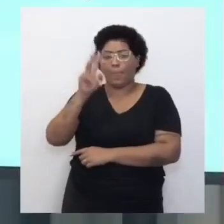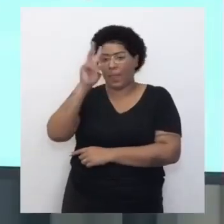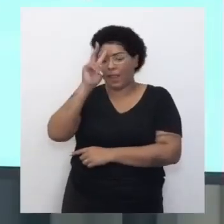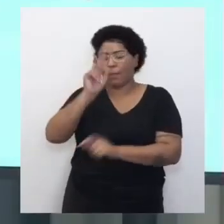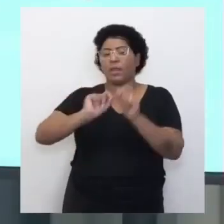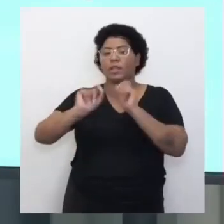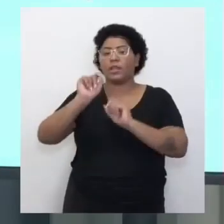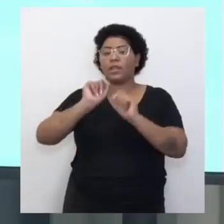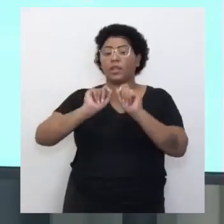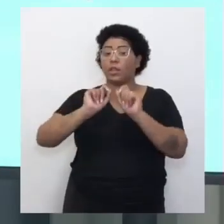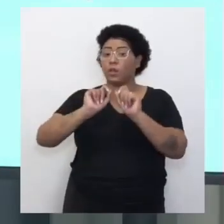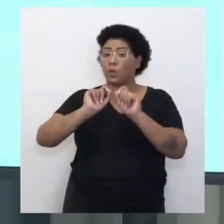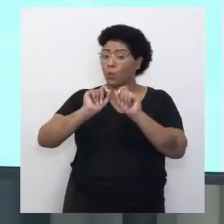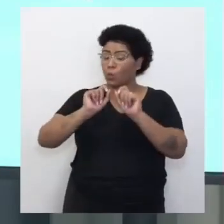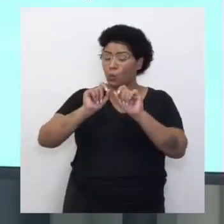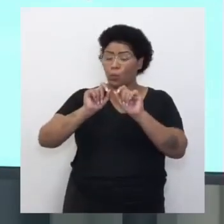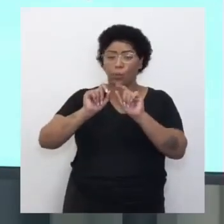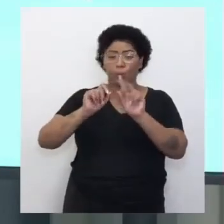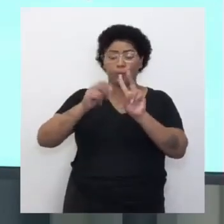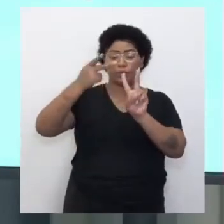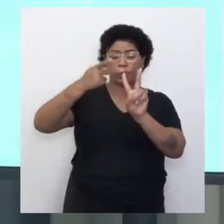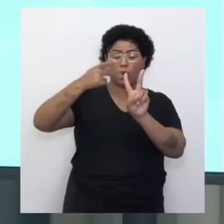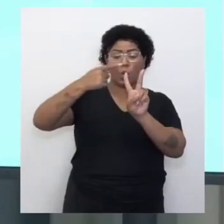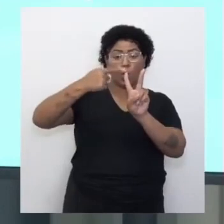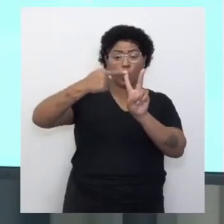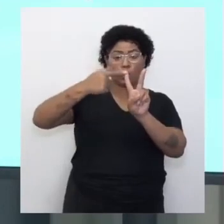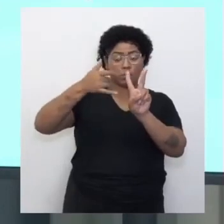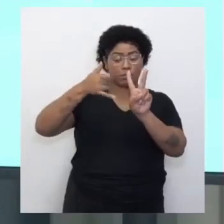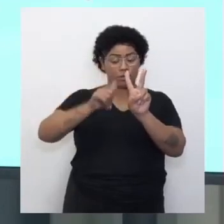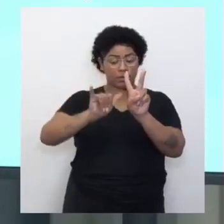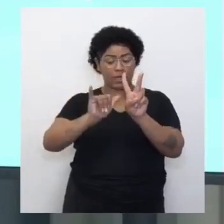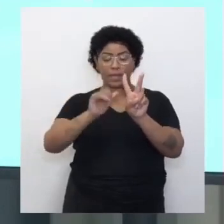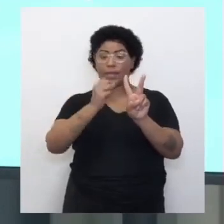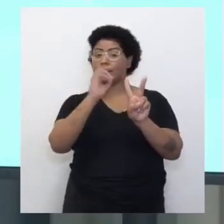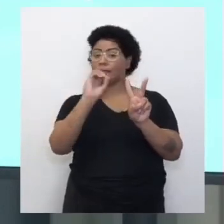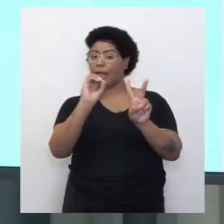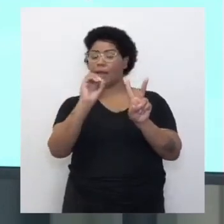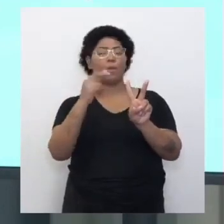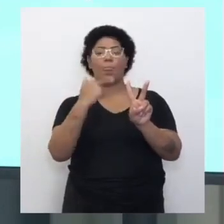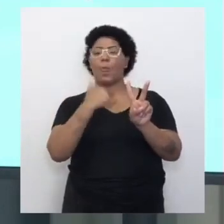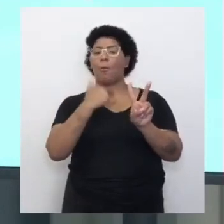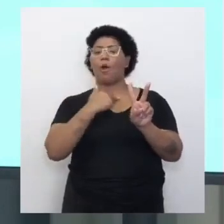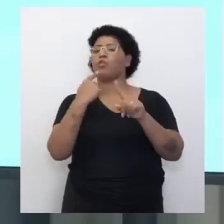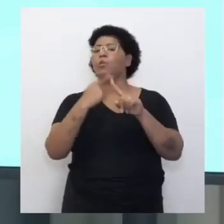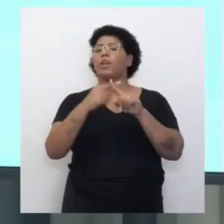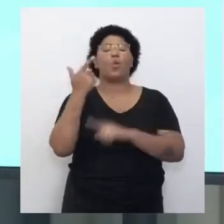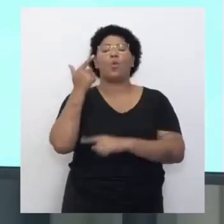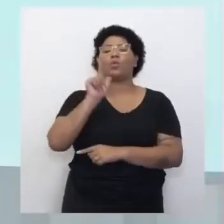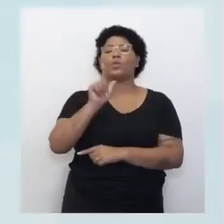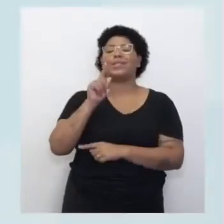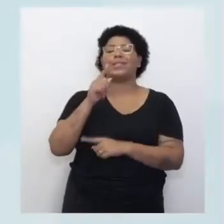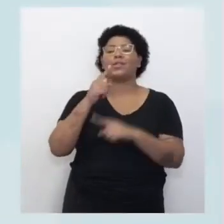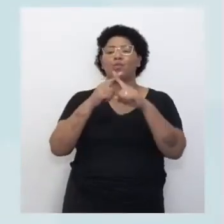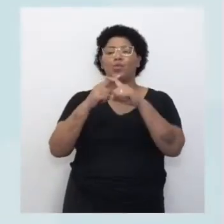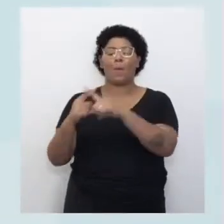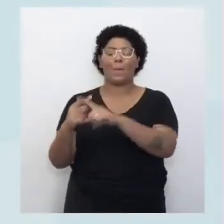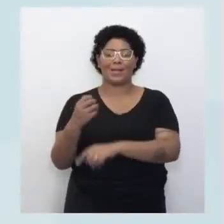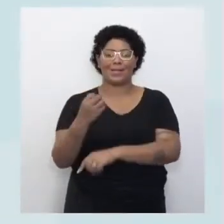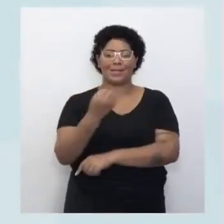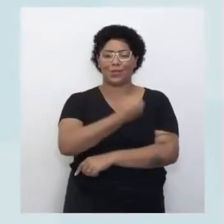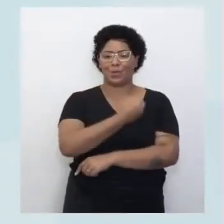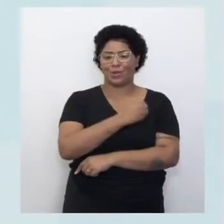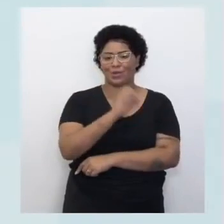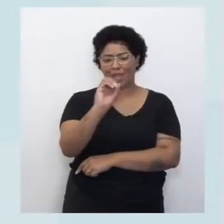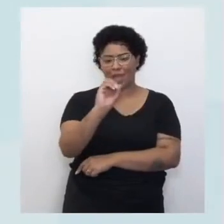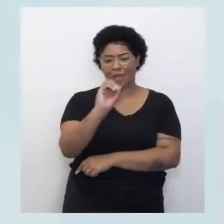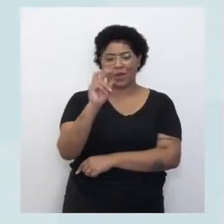não pode ser zero, porque não existe divisão por zero. Certo, pessoal? Aqui está a resolução do exemplo 2 para